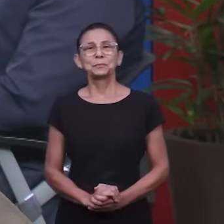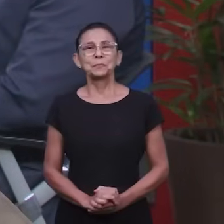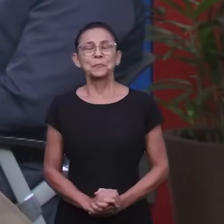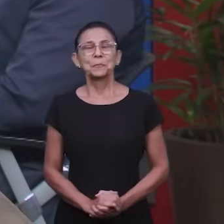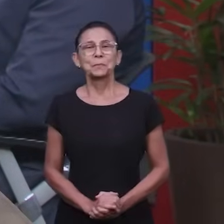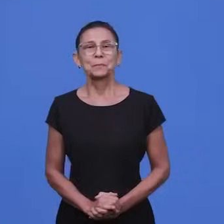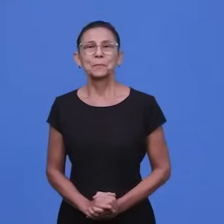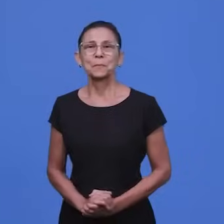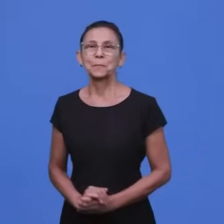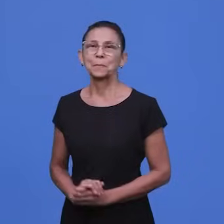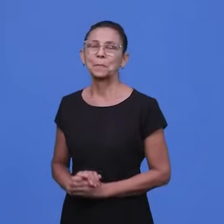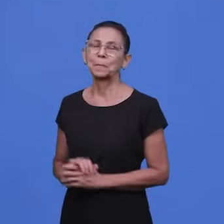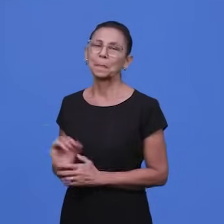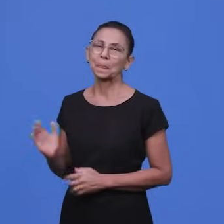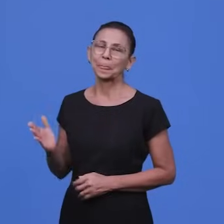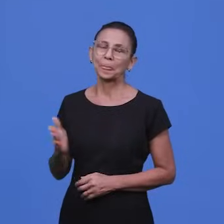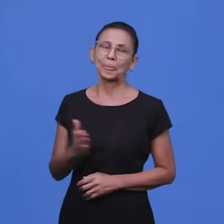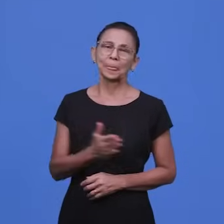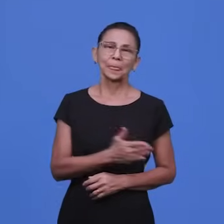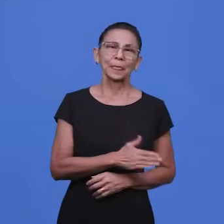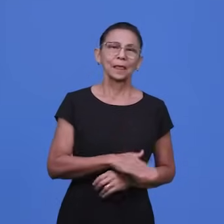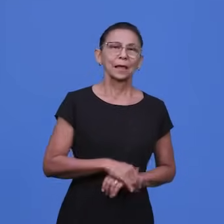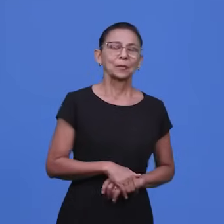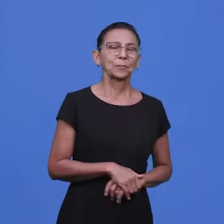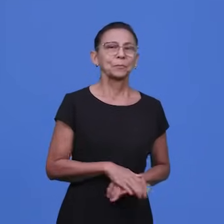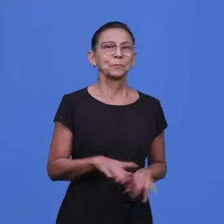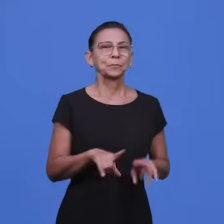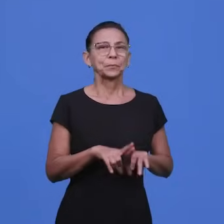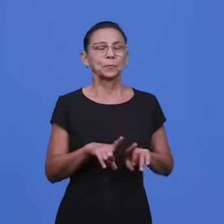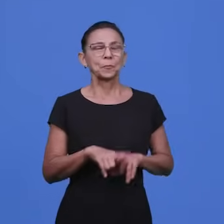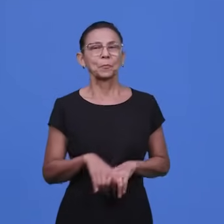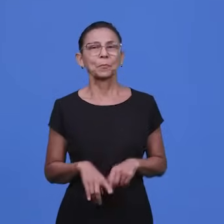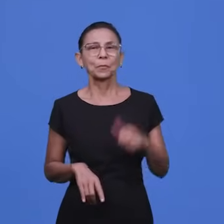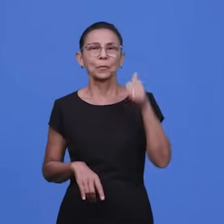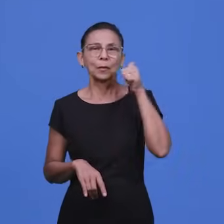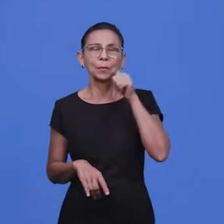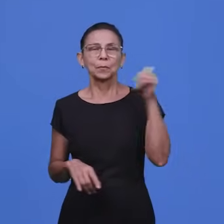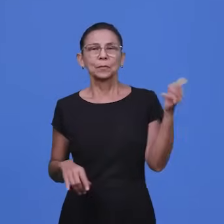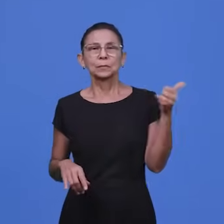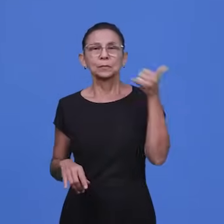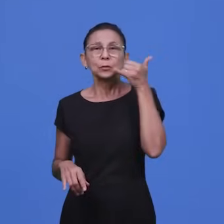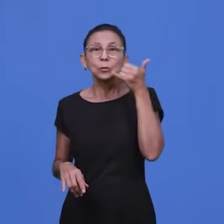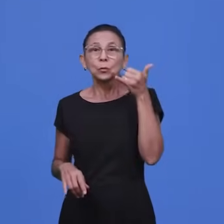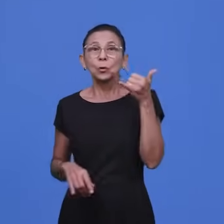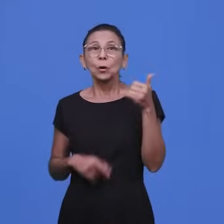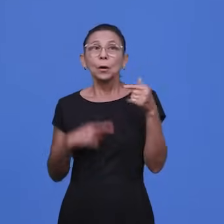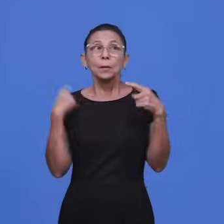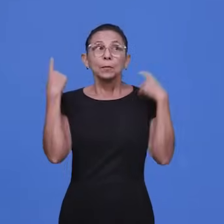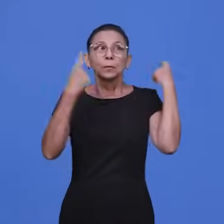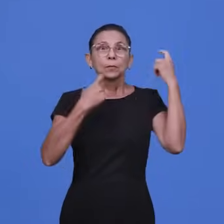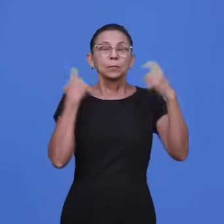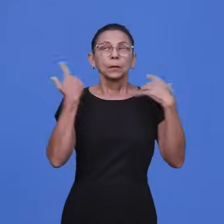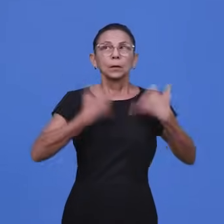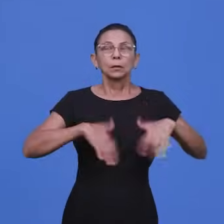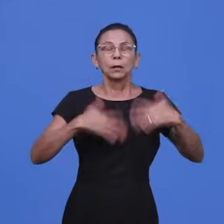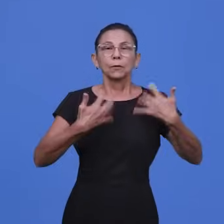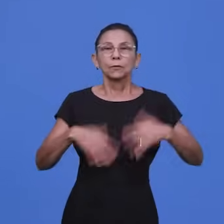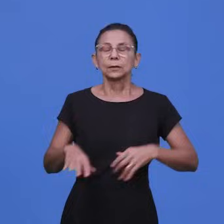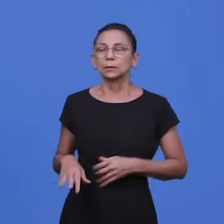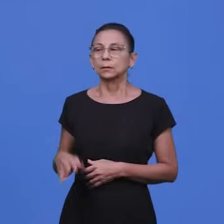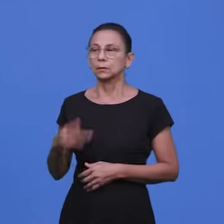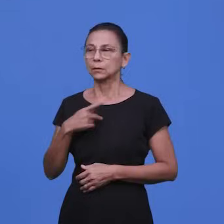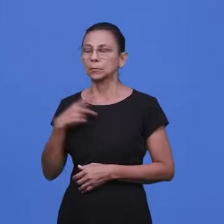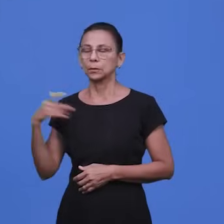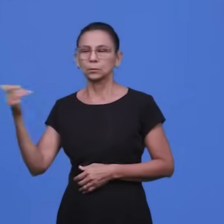pastores atendeu e orou por ela, mas falou assim, olha, minha irmã, uma coisa eu quero te dizer, estou morando aqui,